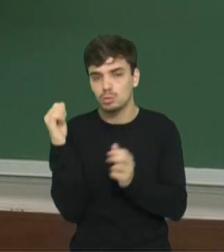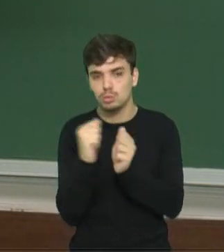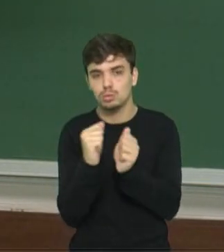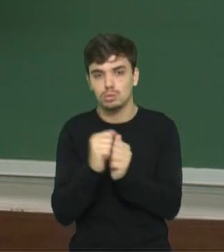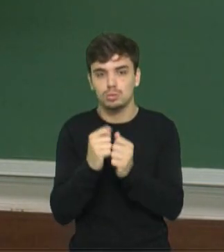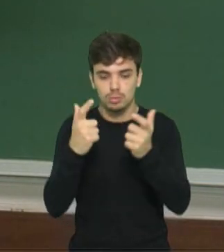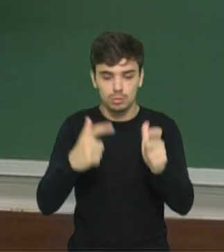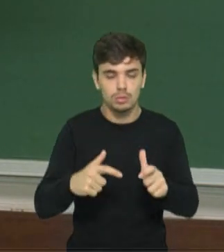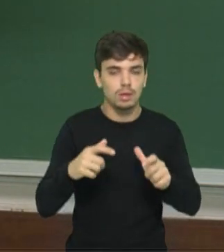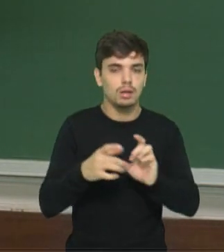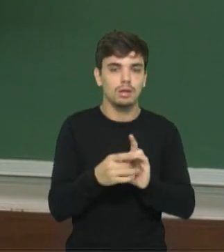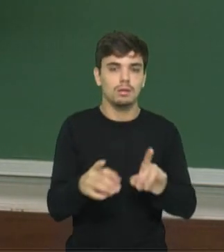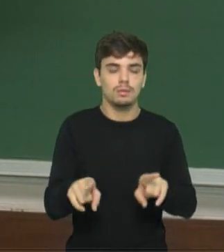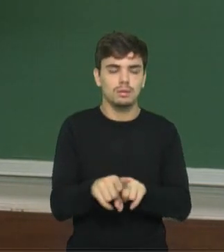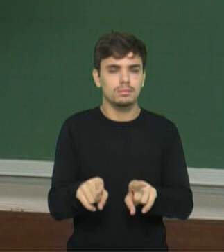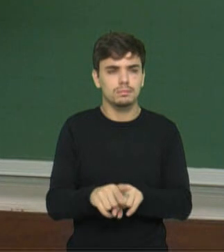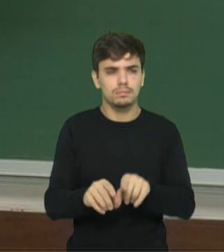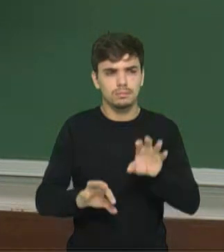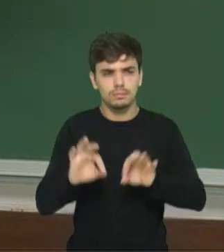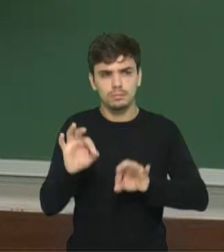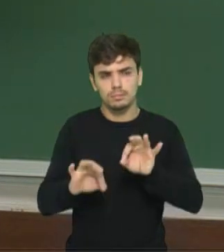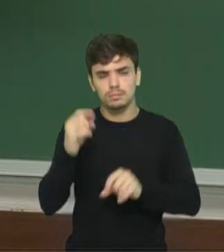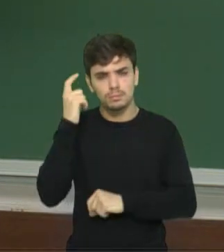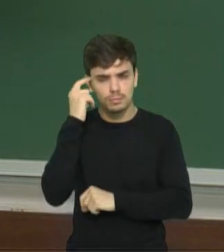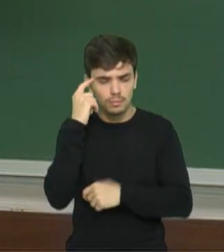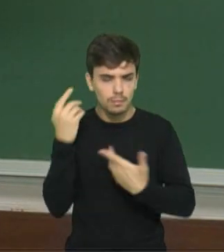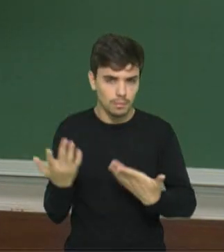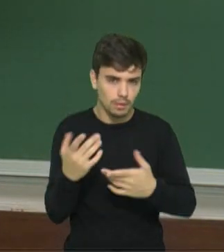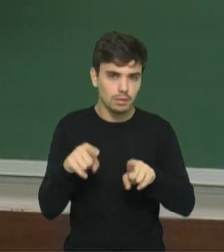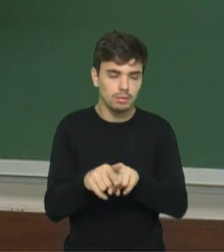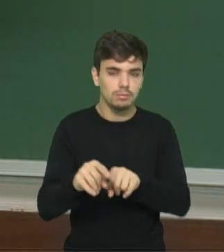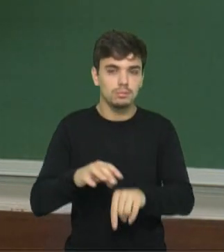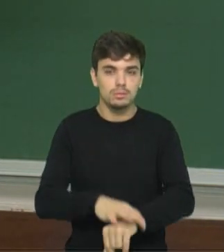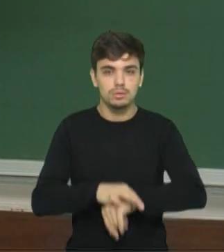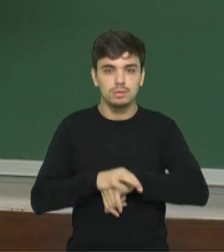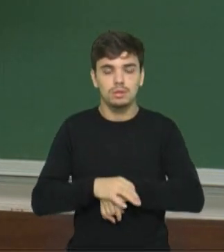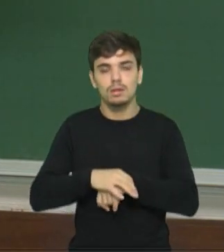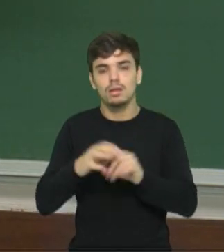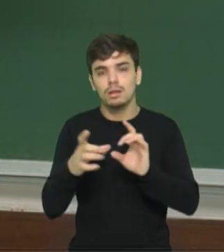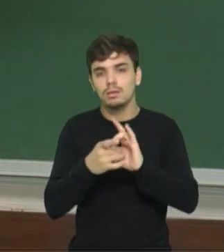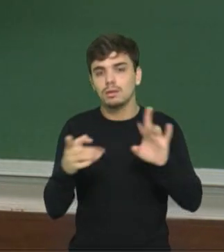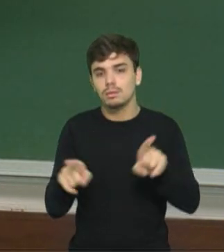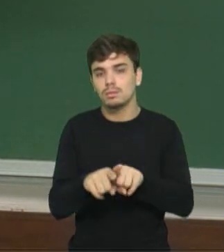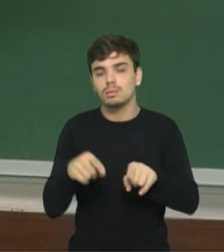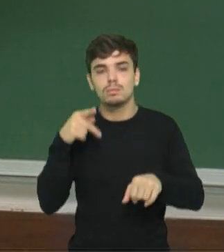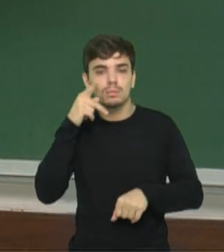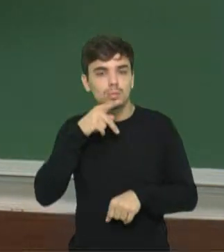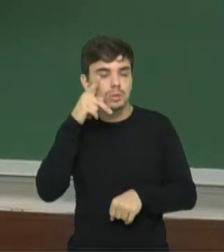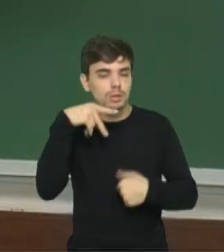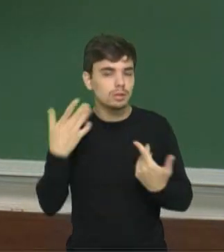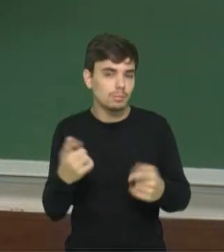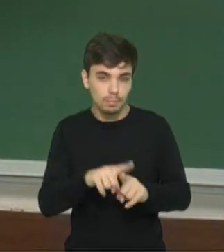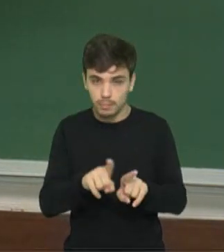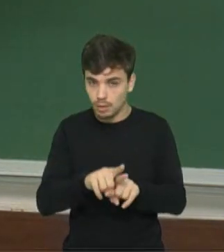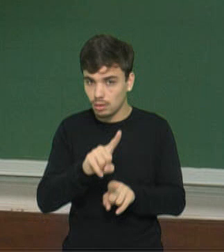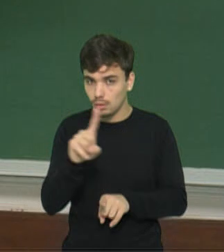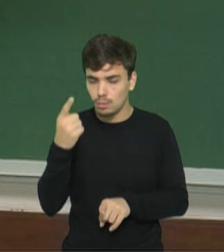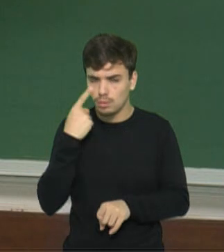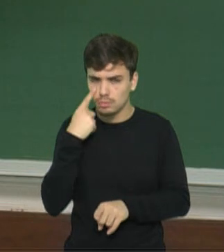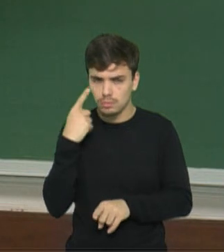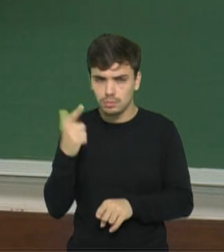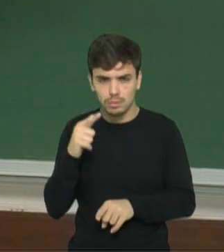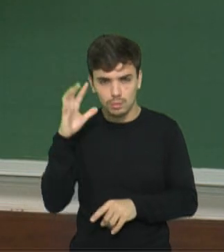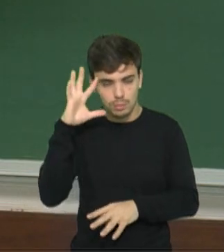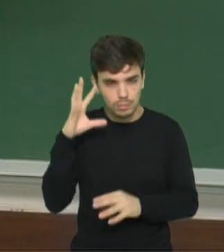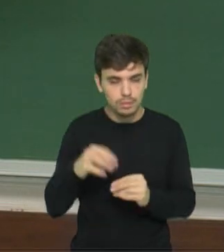livre manifestação de pensamento? Não, né? Assegurar a liberdade de ação dos partidos políticos? Também não. Vejam que é uma questão que, numa